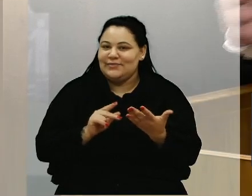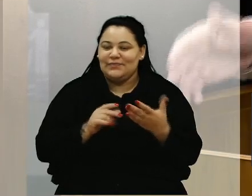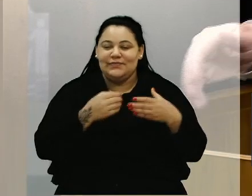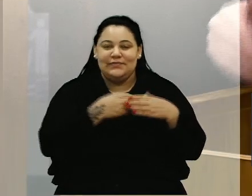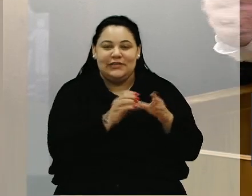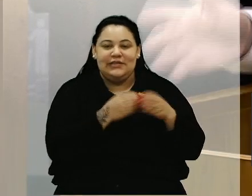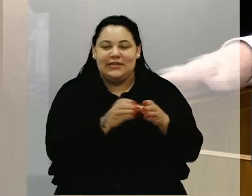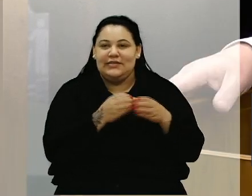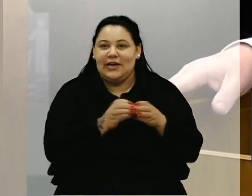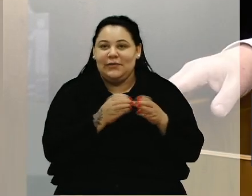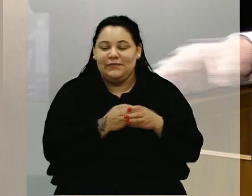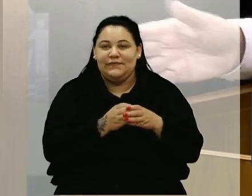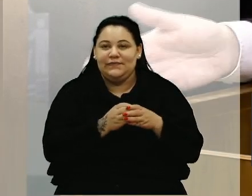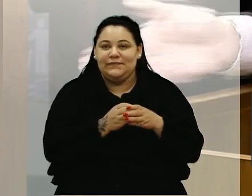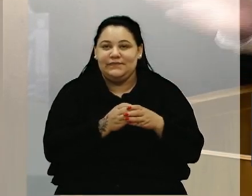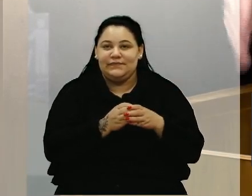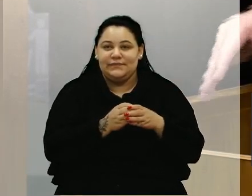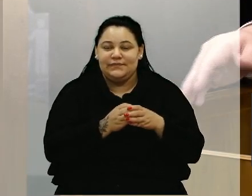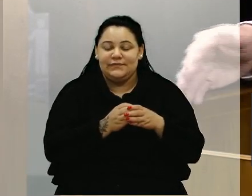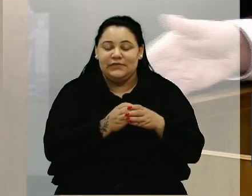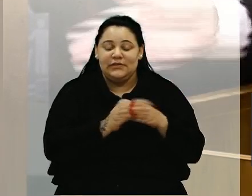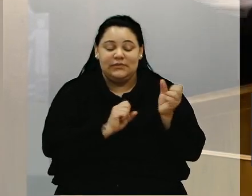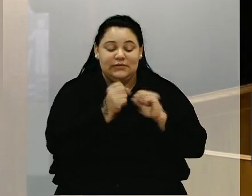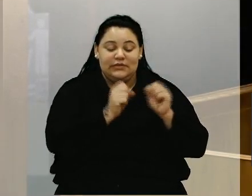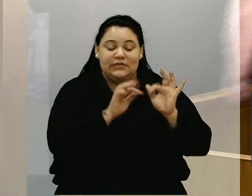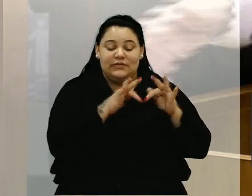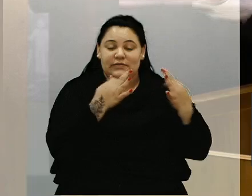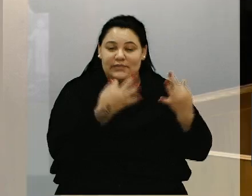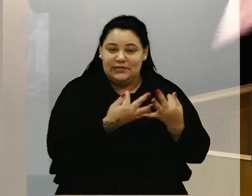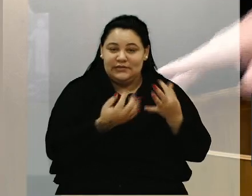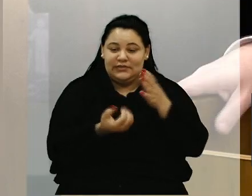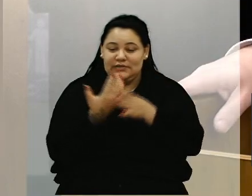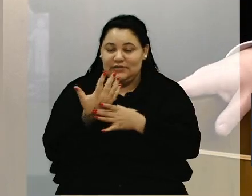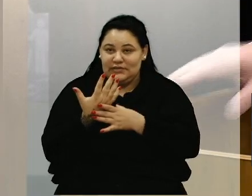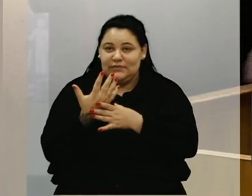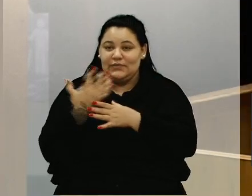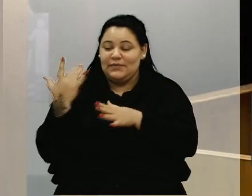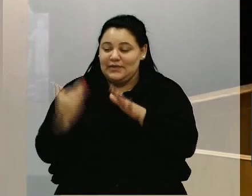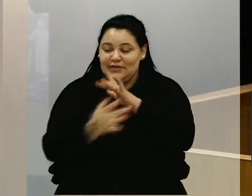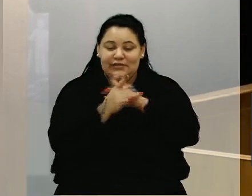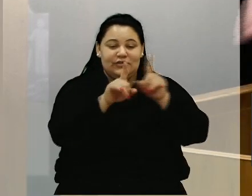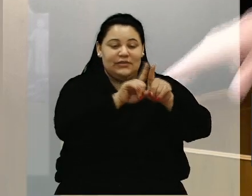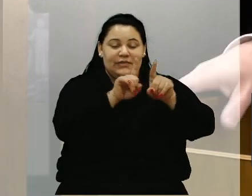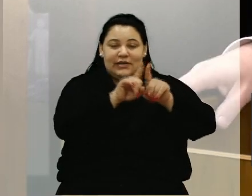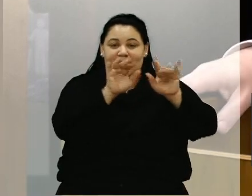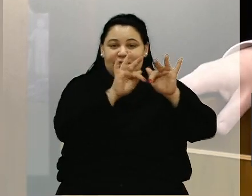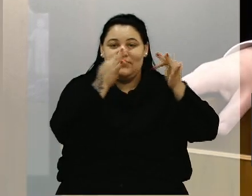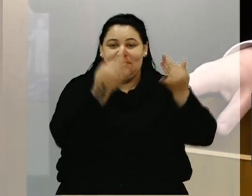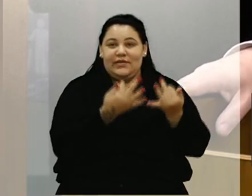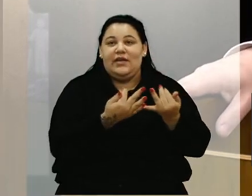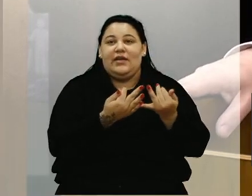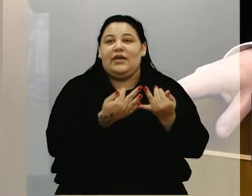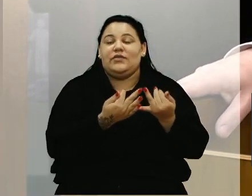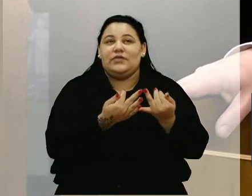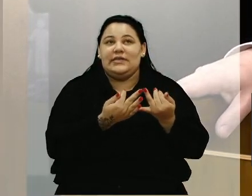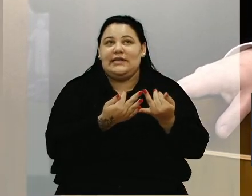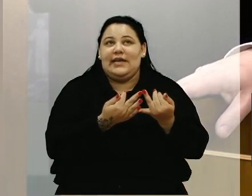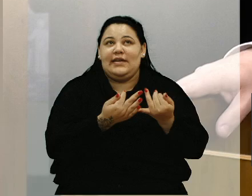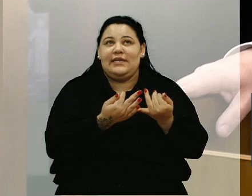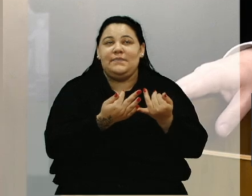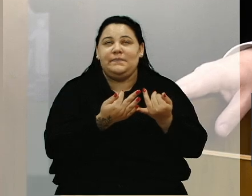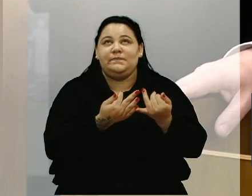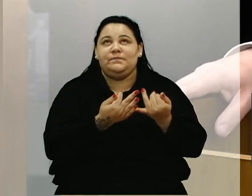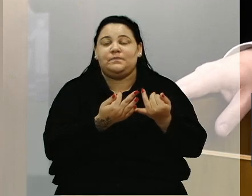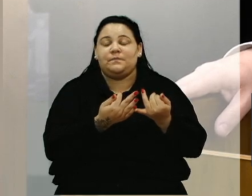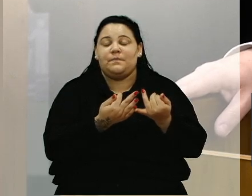empresas familiares, empresas antigas, né, fundadas às vezes por imigrantes, enfim, as famílias, né, sucessivamente, né,